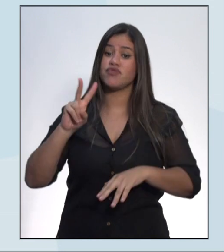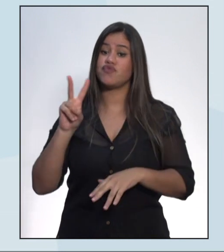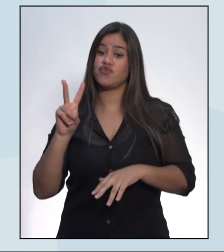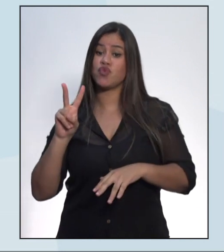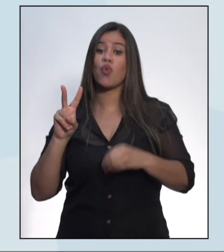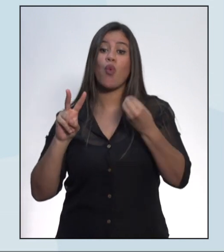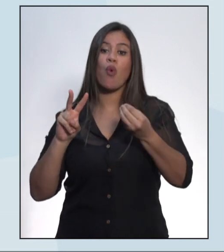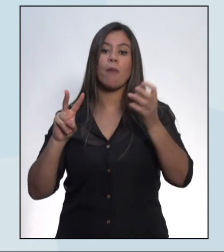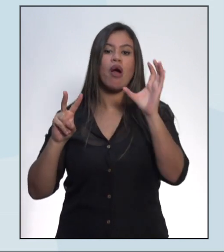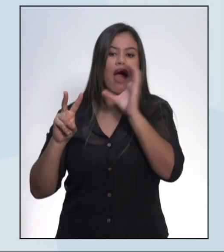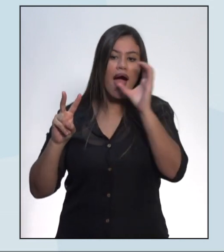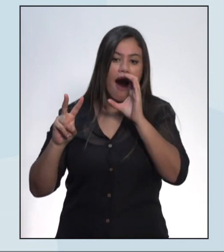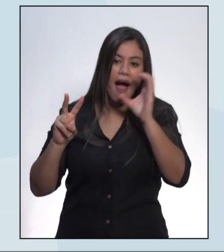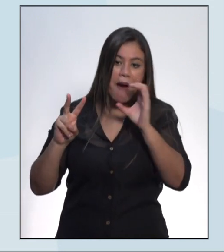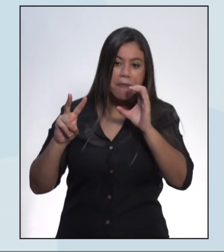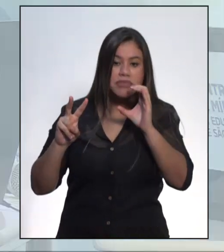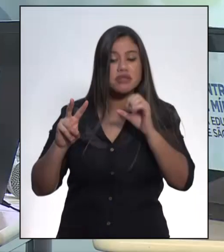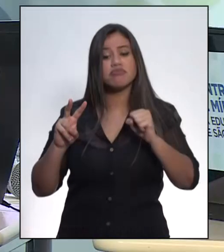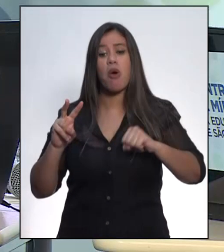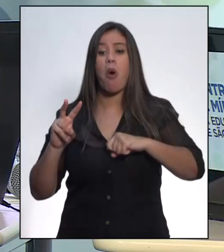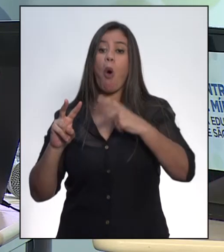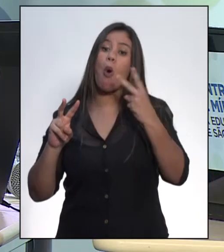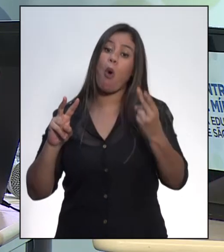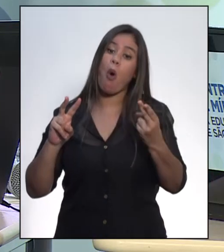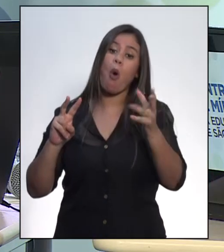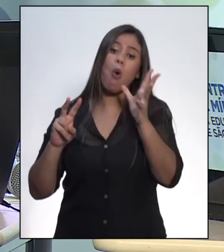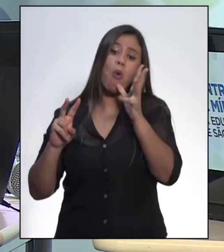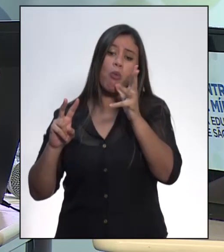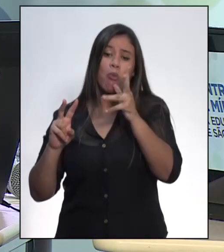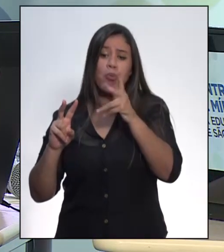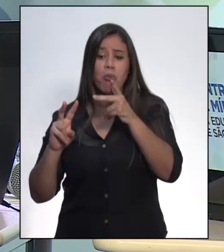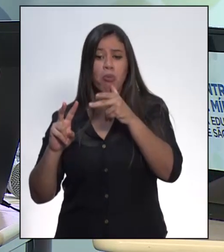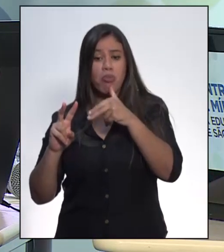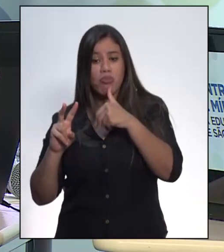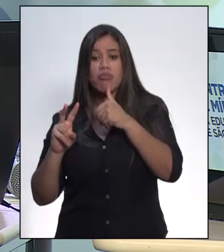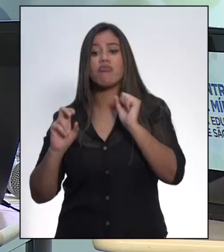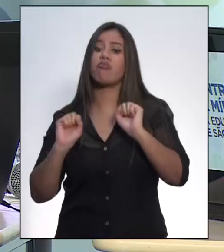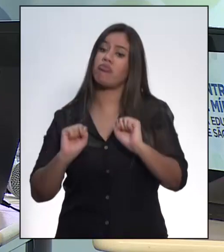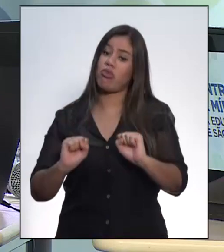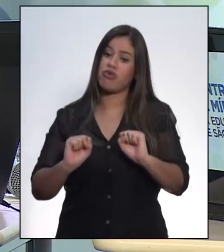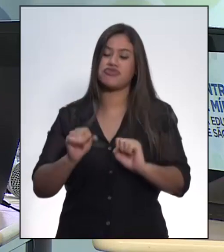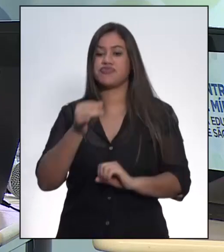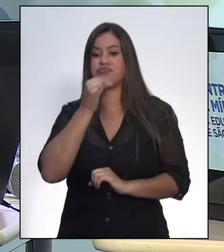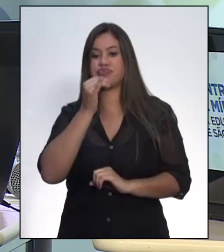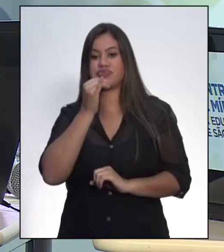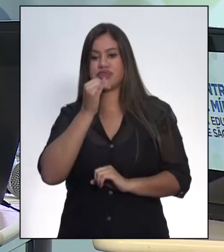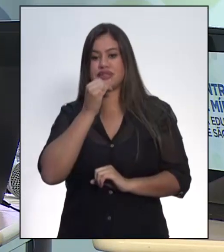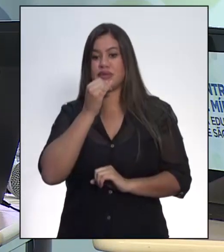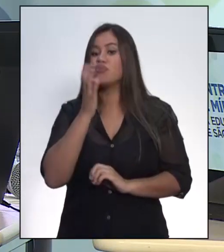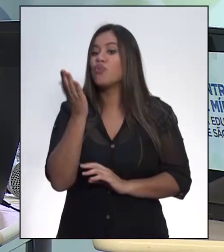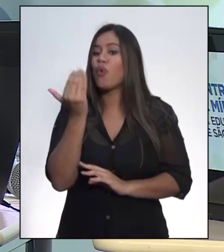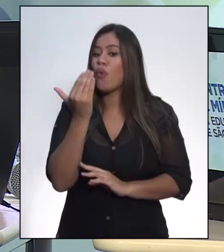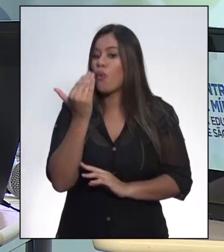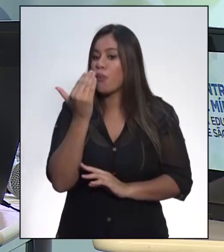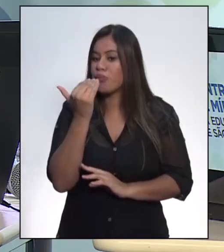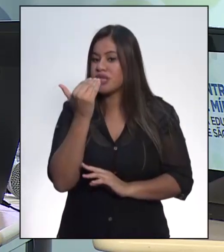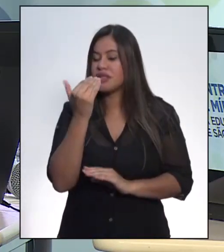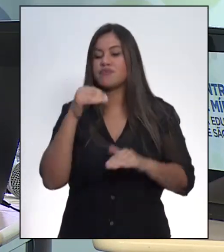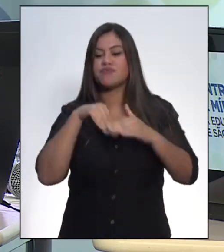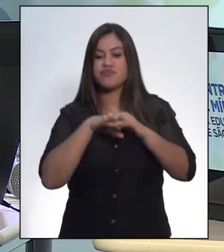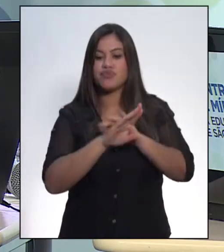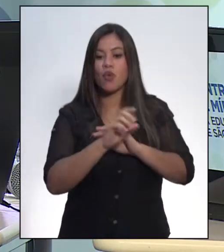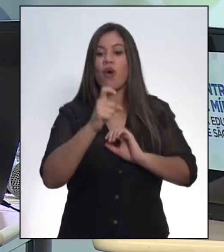tempo para acontecer, e tem outras transformações que a gente acelera ela. Por exemplo, se eu tenho um alimento, eu guardo ele na